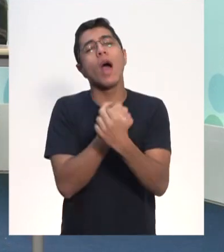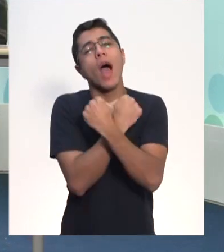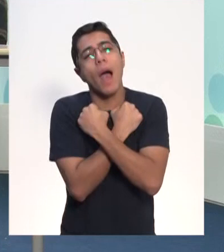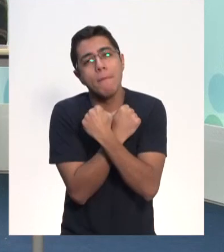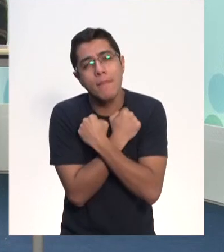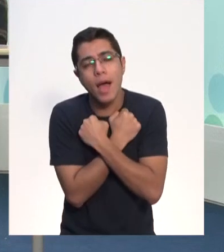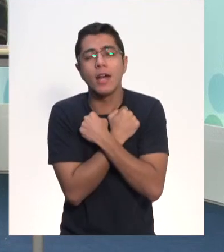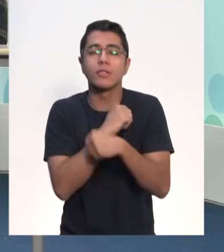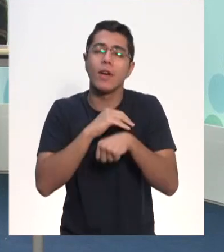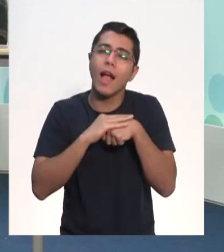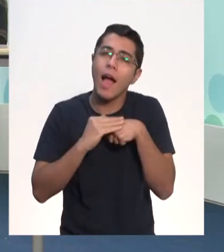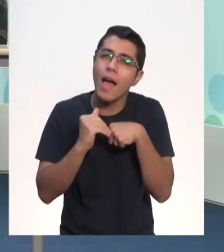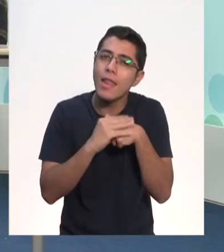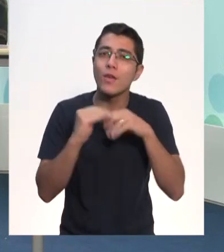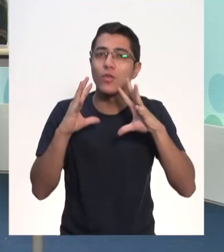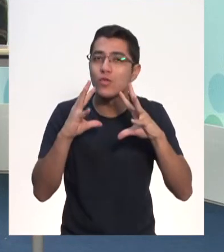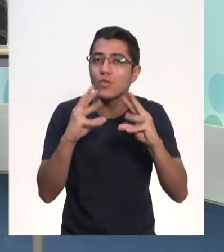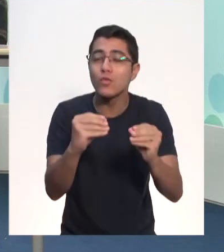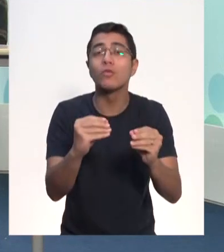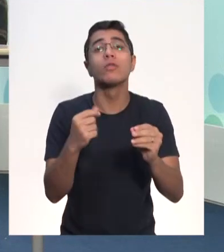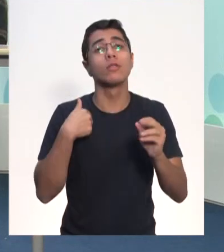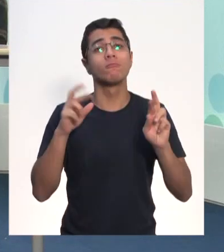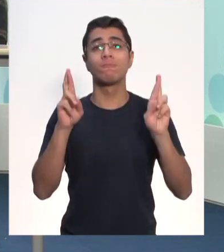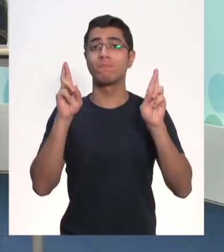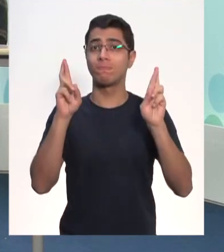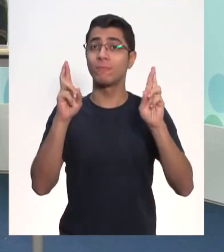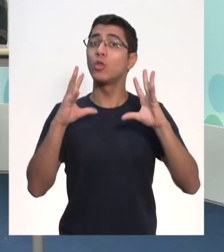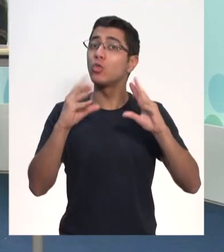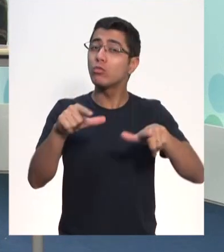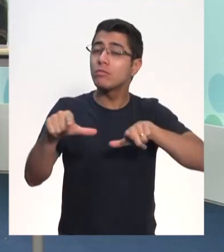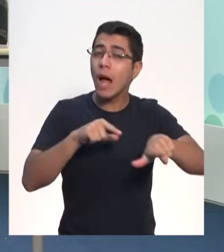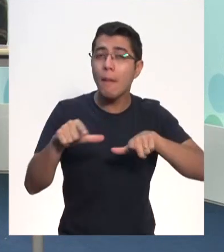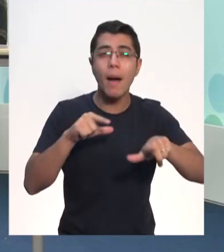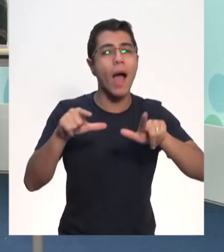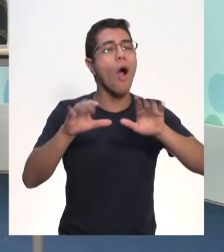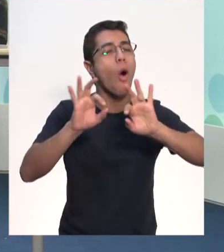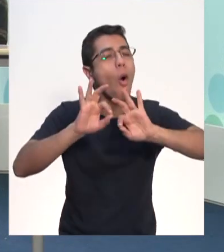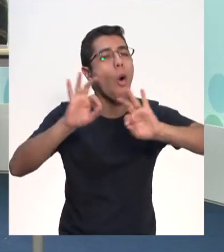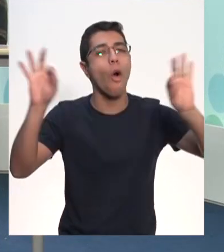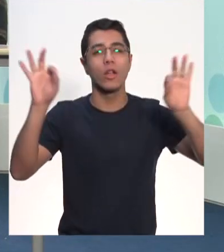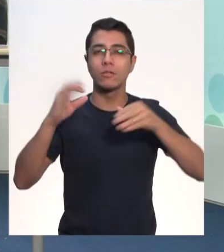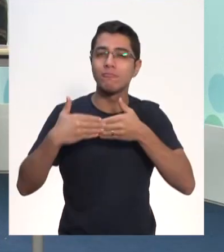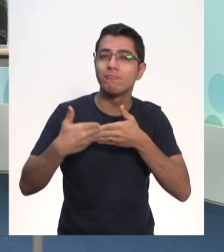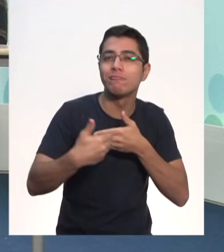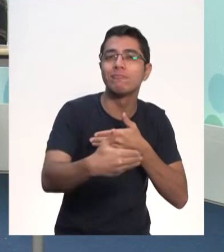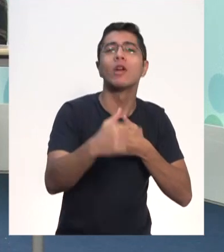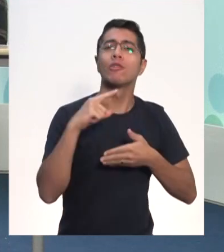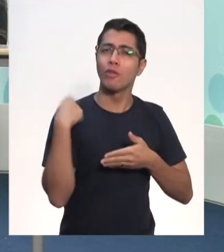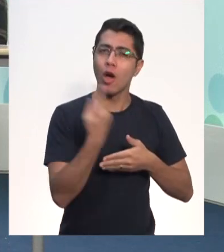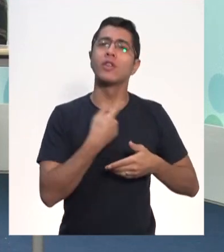nós tenhamos um ótimo dia de trabalho e vamos, que precisamos